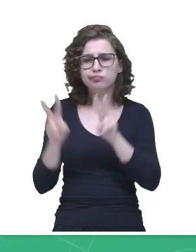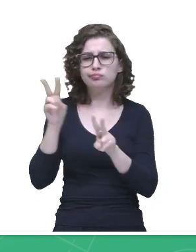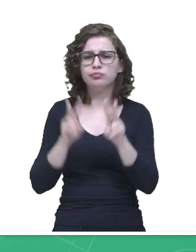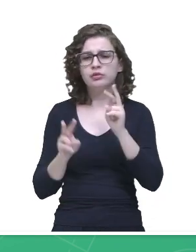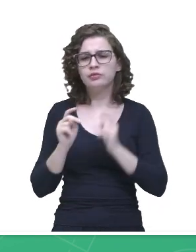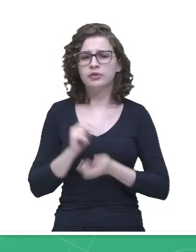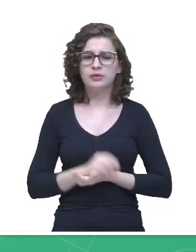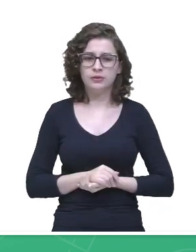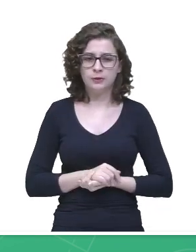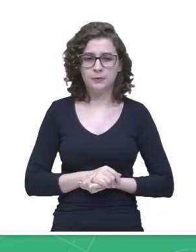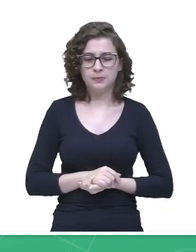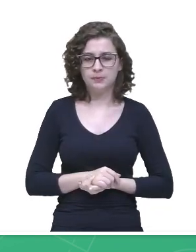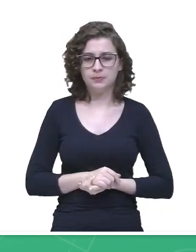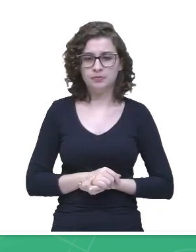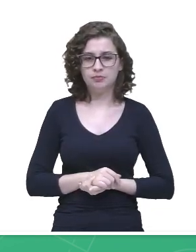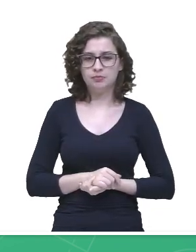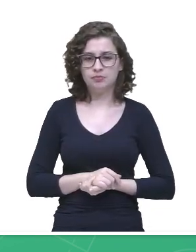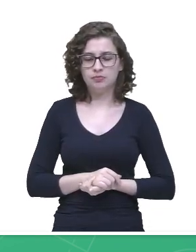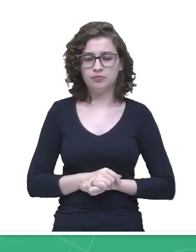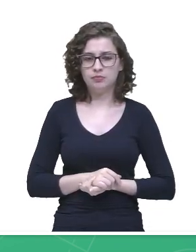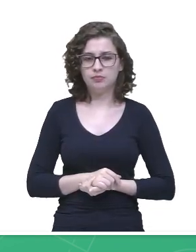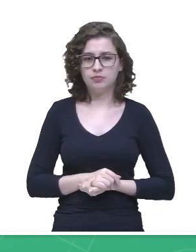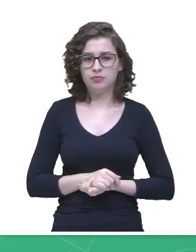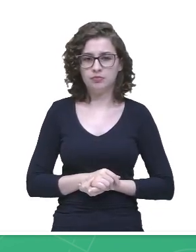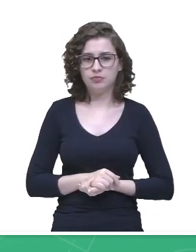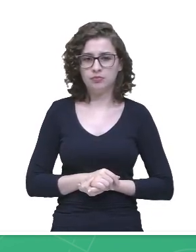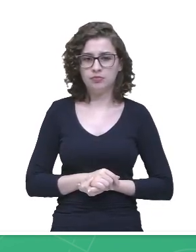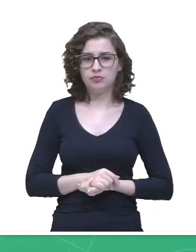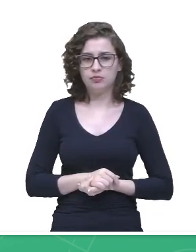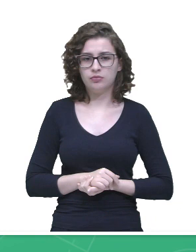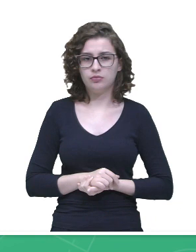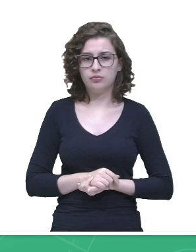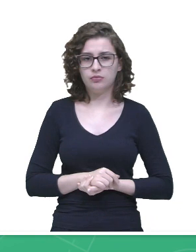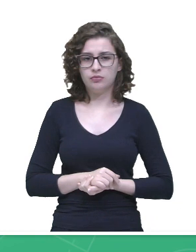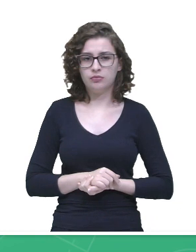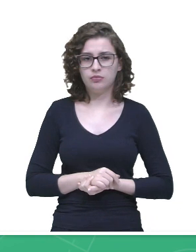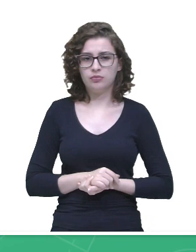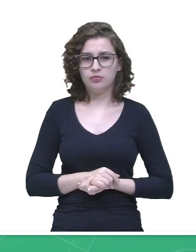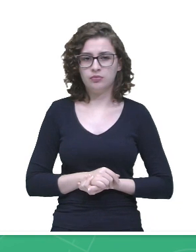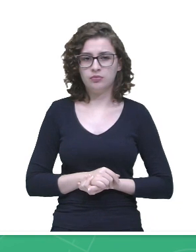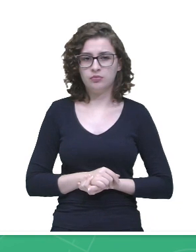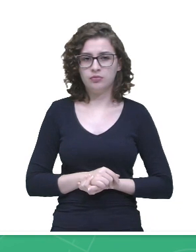ou simplesmente eu vi, tu viste, ele viu. Ok? Muito bem.